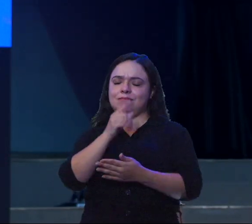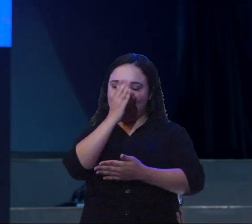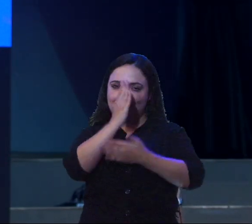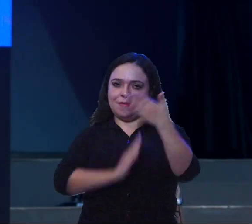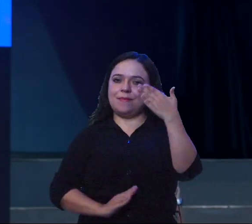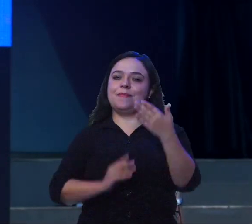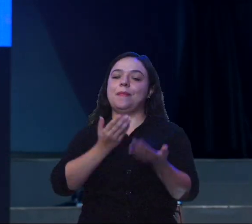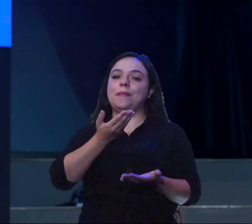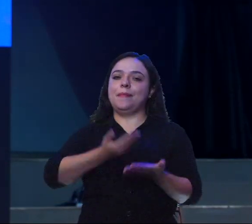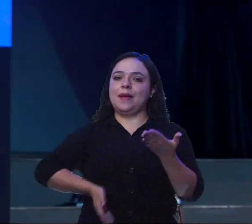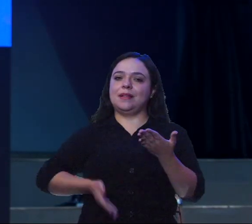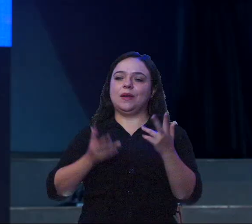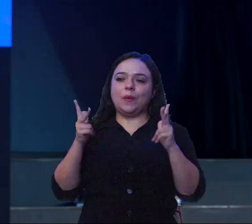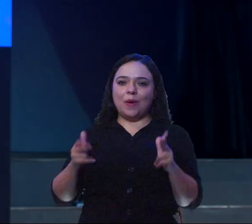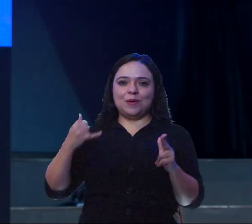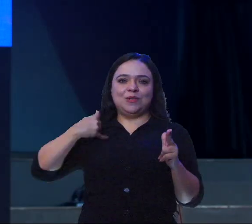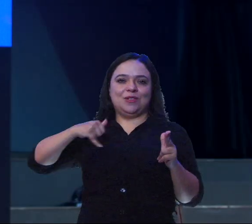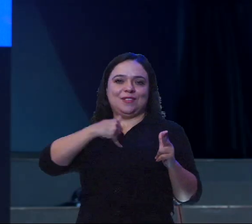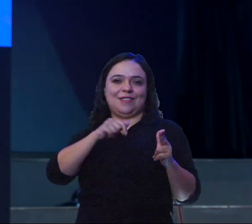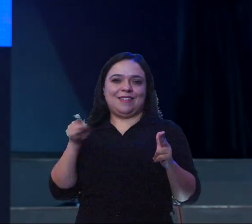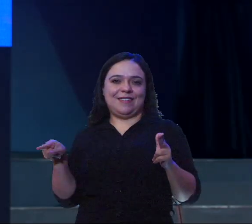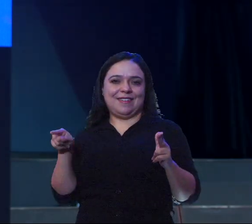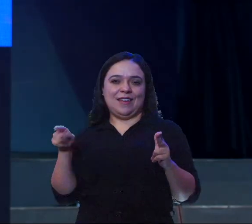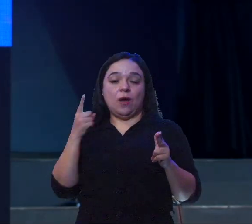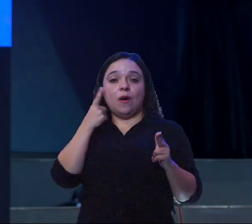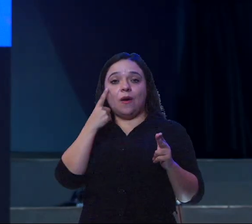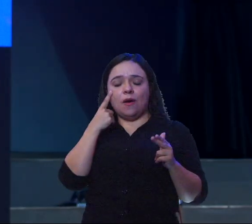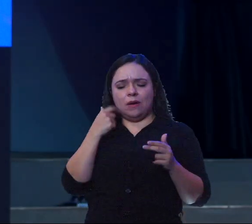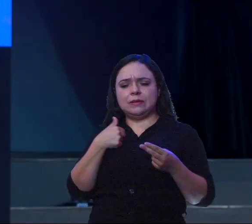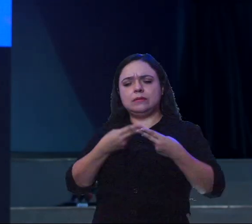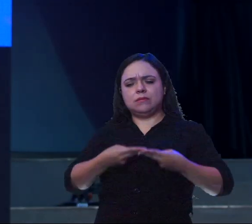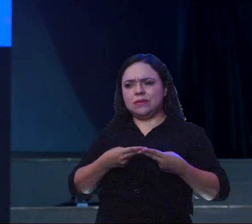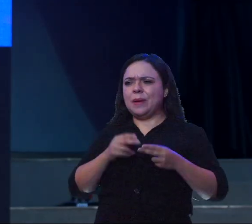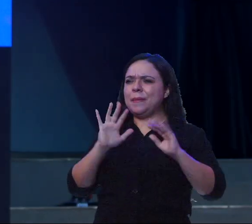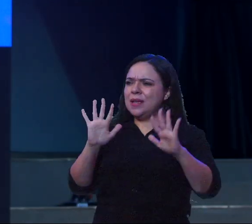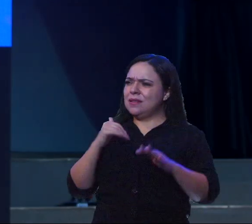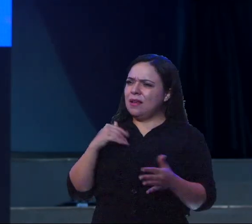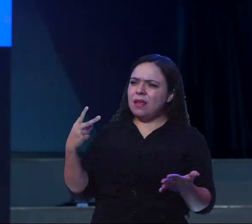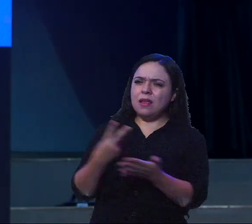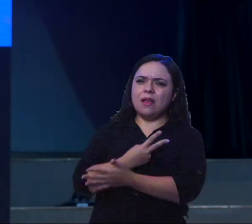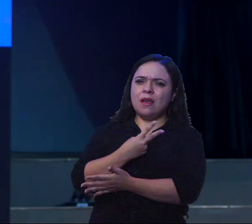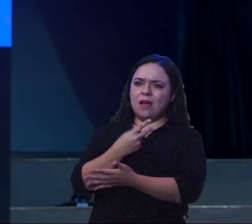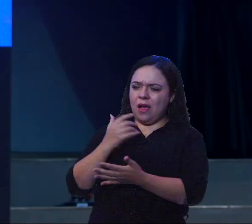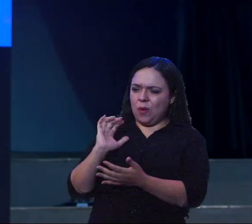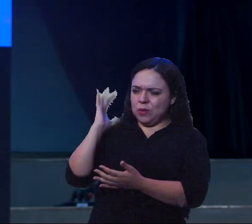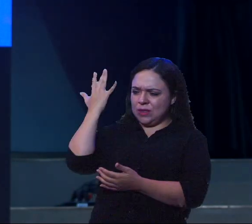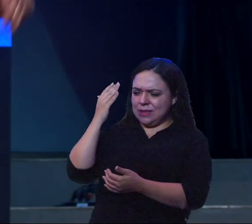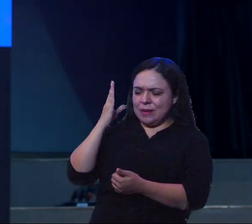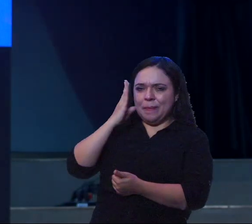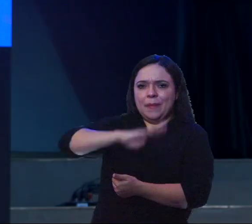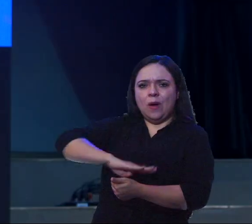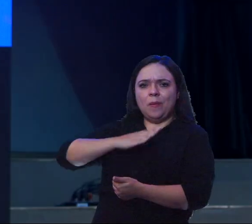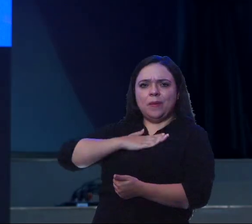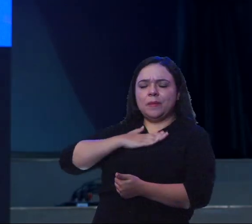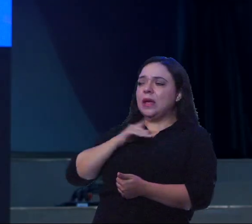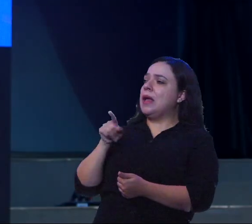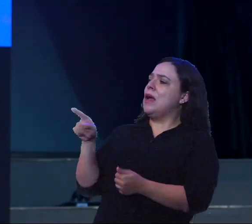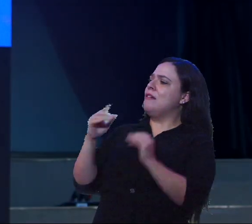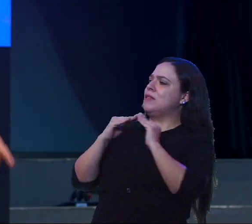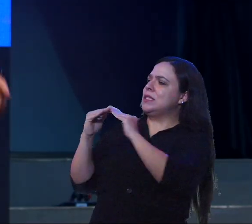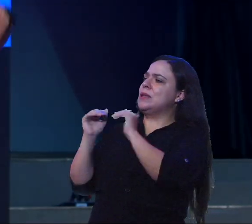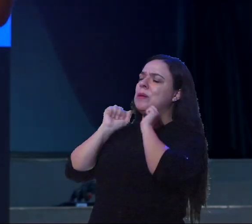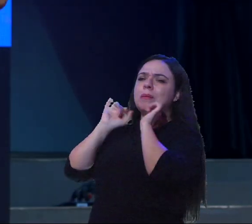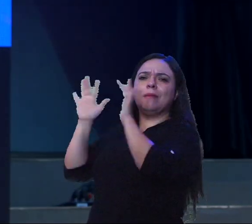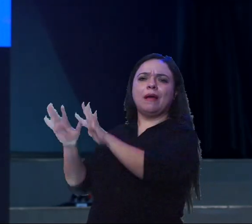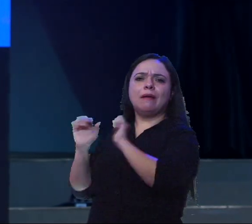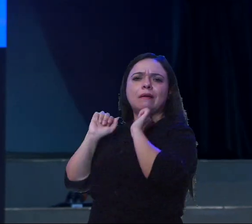Por quê? Senhor, além do tempo, é muito injusto. Por que só pode abençoar lá o meu vizinho? Por que só a